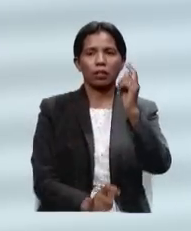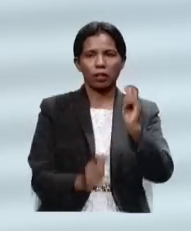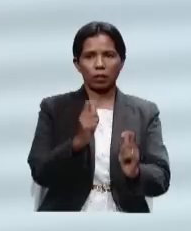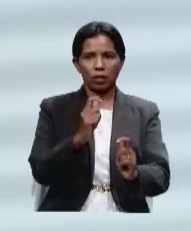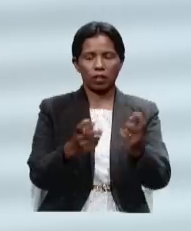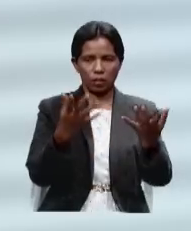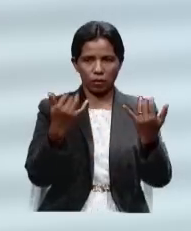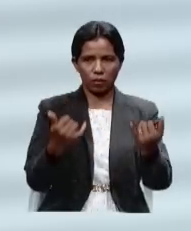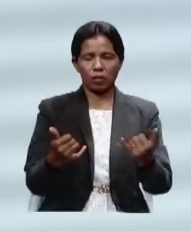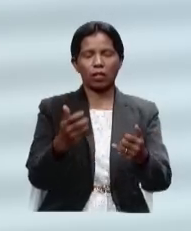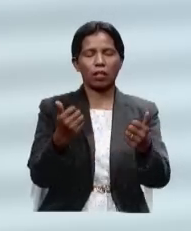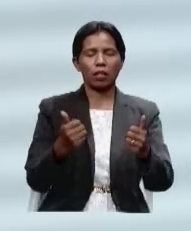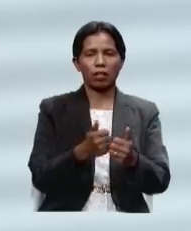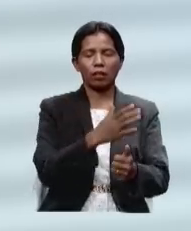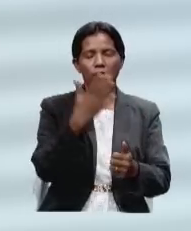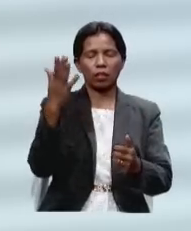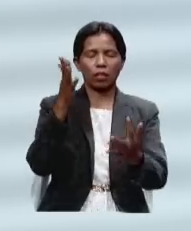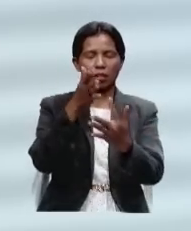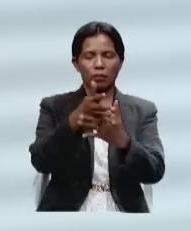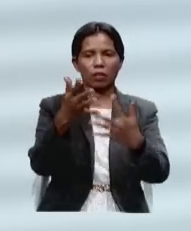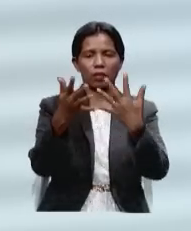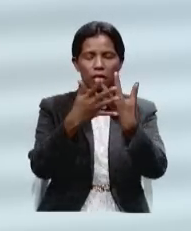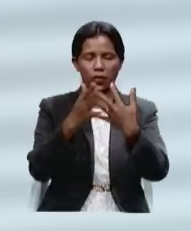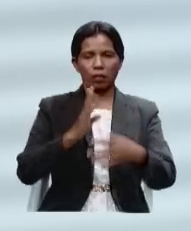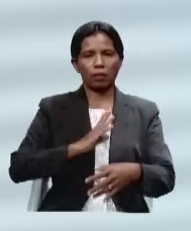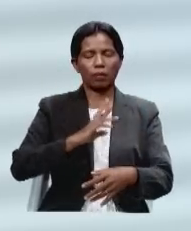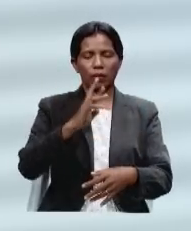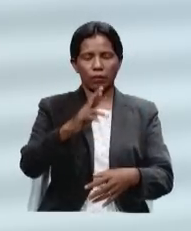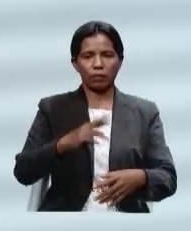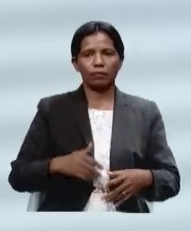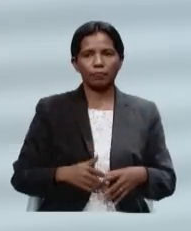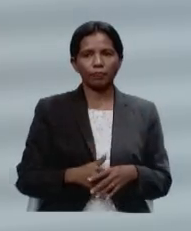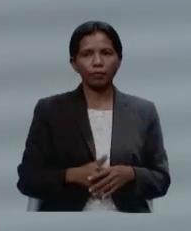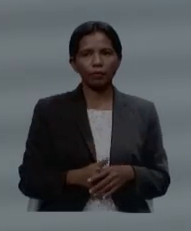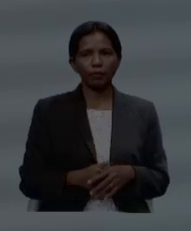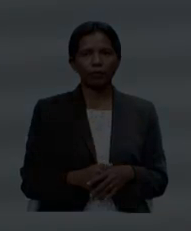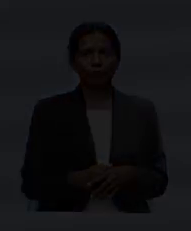da Daugne Arguido e a ona prisão preventiva Becoram. João Carlos Marito da Costa, GMN.